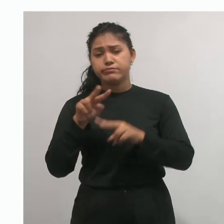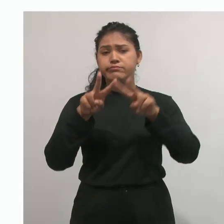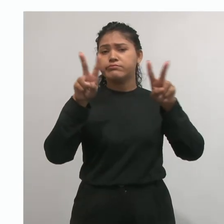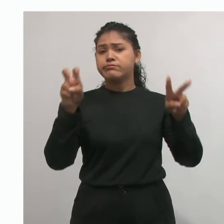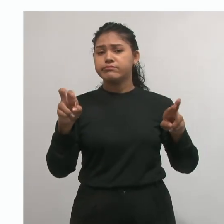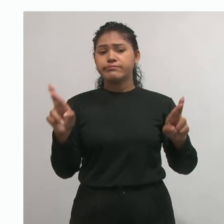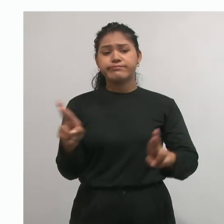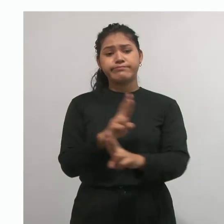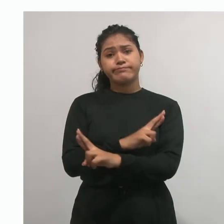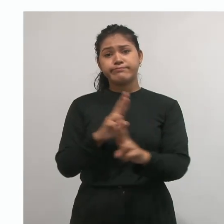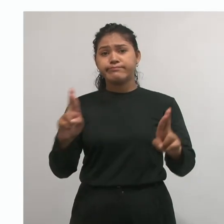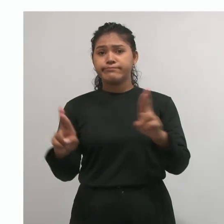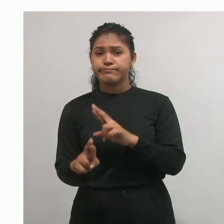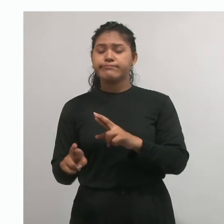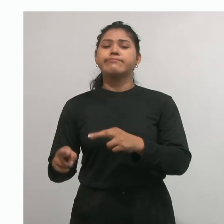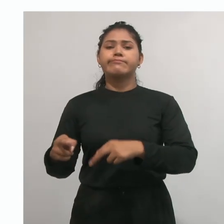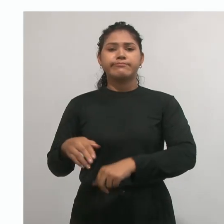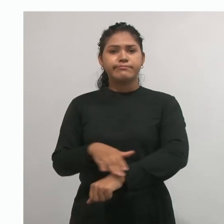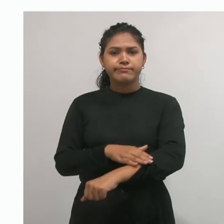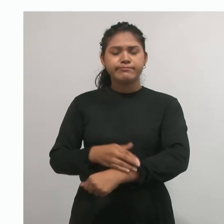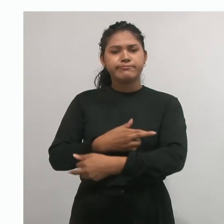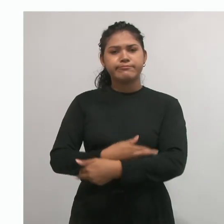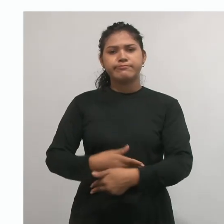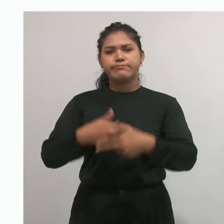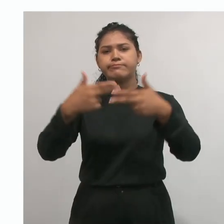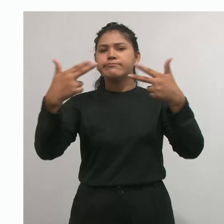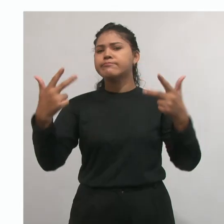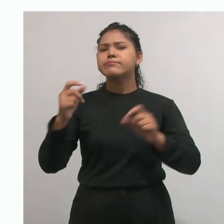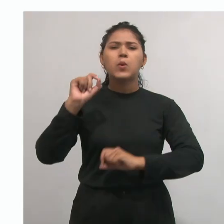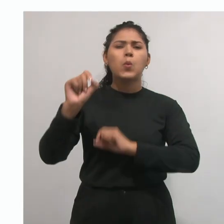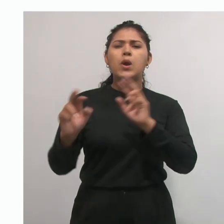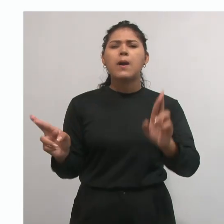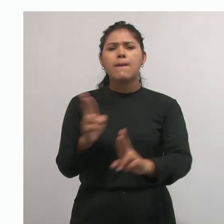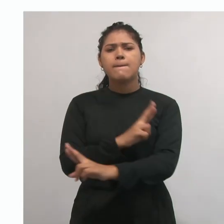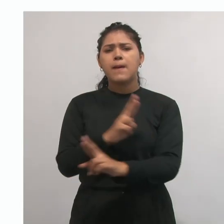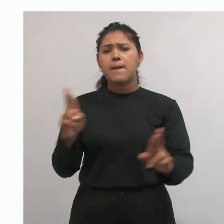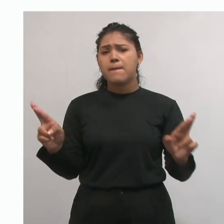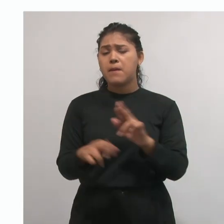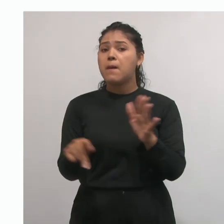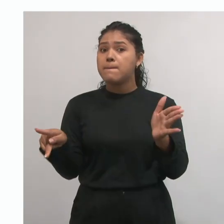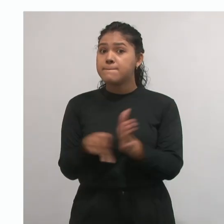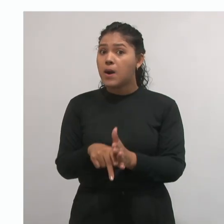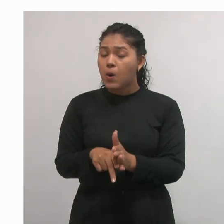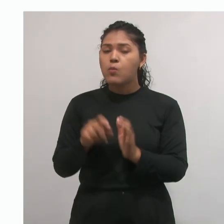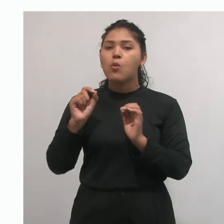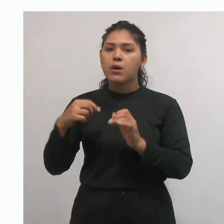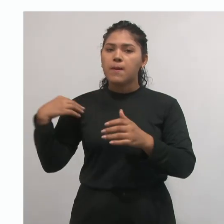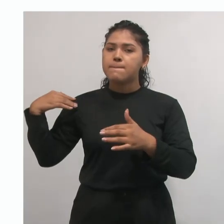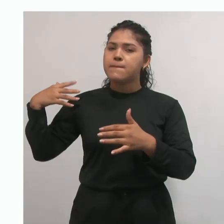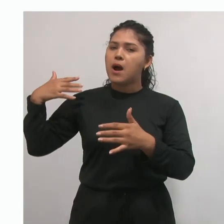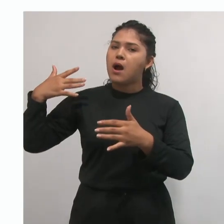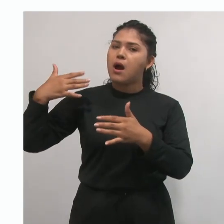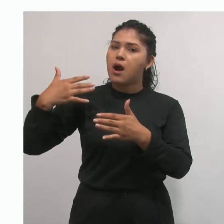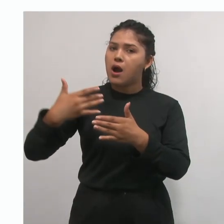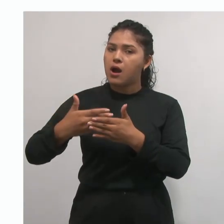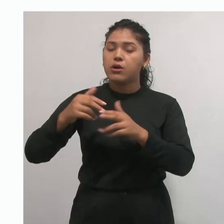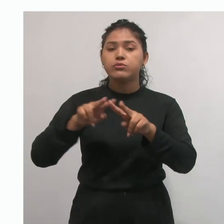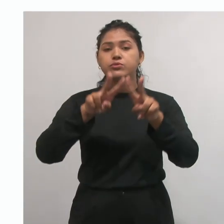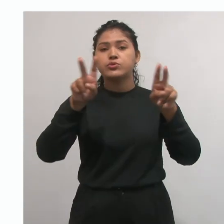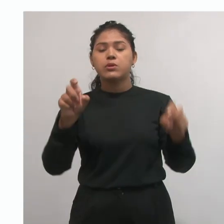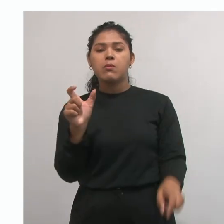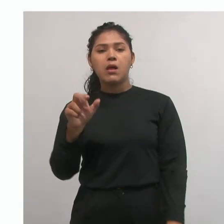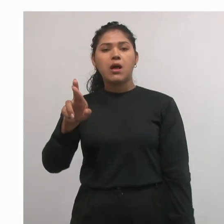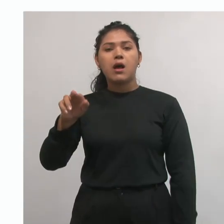a questão das relações étnico-sociais, que são construções históricas do uso da ideia de